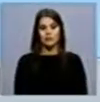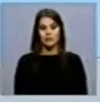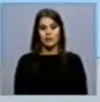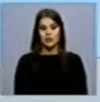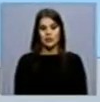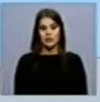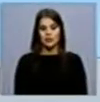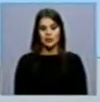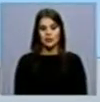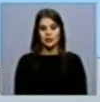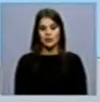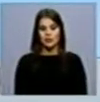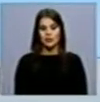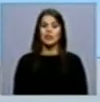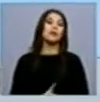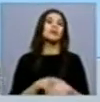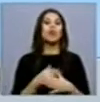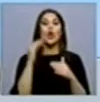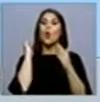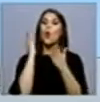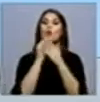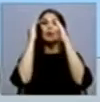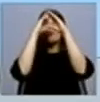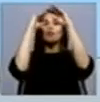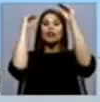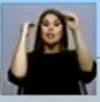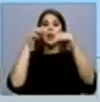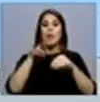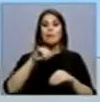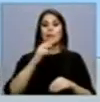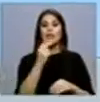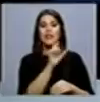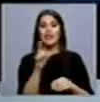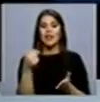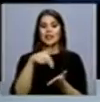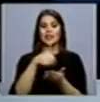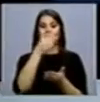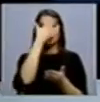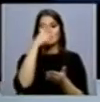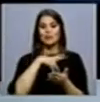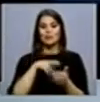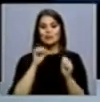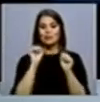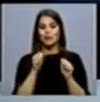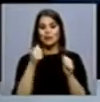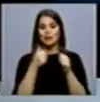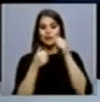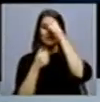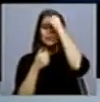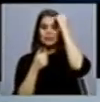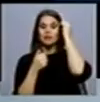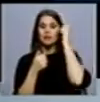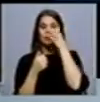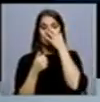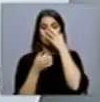Vamos dar espaço agora para a última fronteira com Miguel Gonçalves, no Bom Dia do Domingo. Miguel, bem-vindo. Bom dia. Vamos começar com profundezas